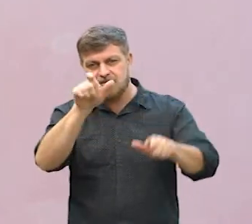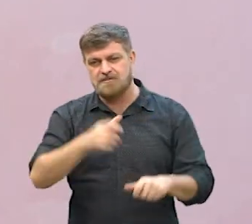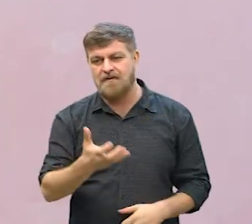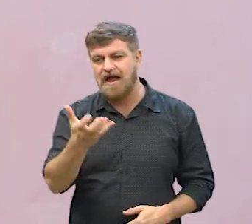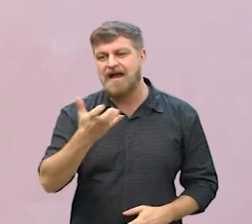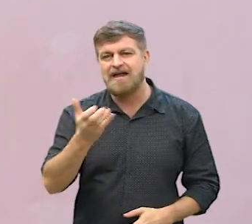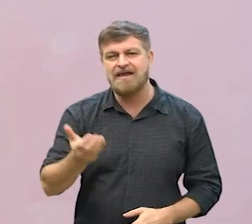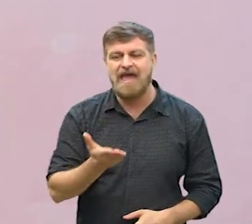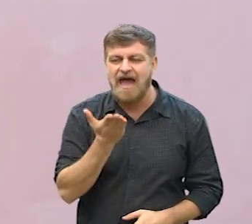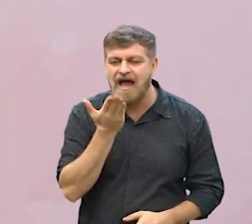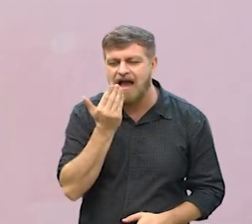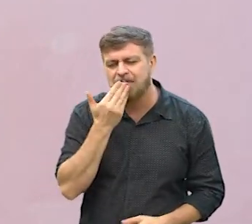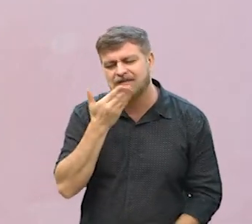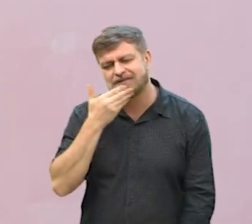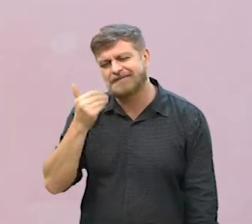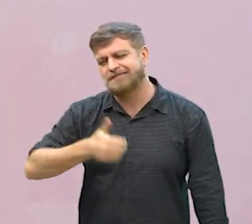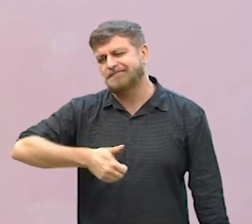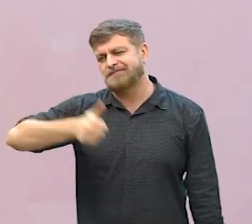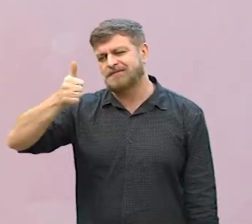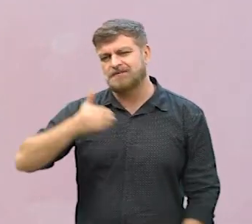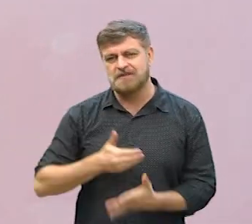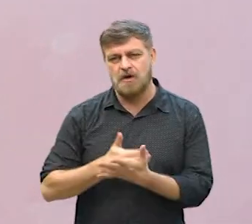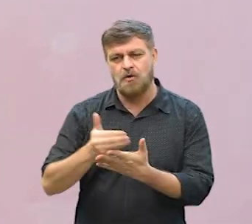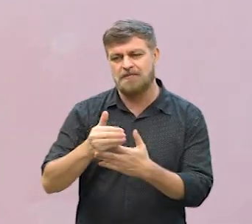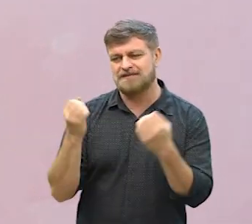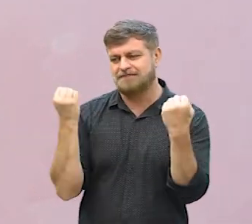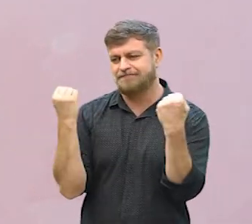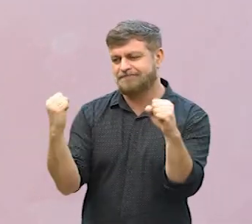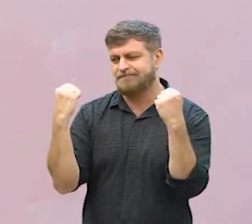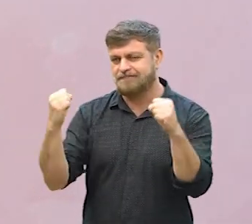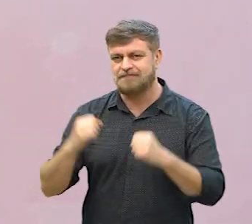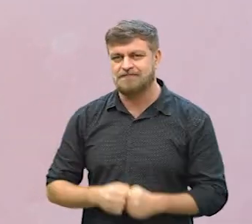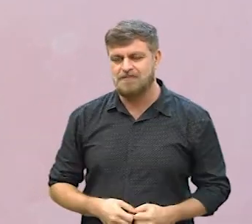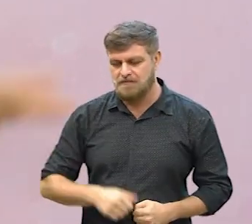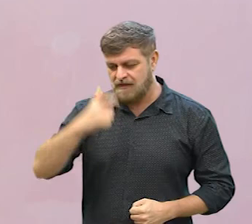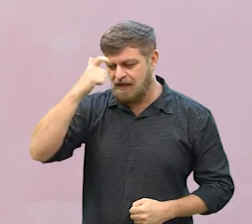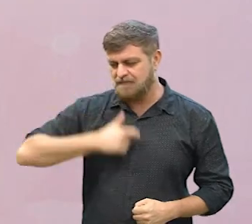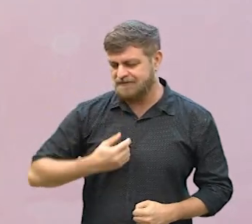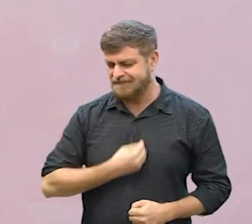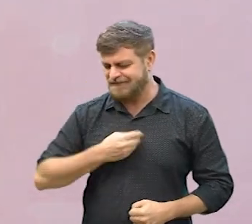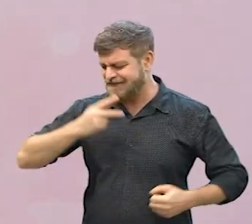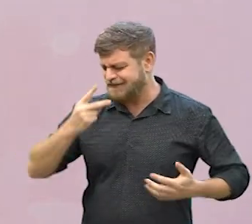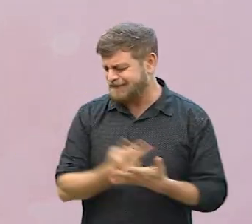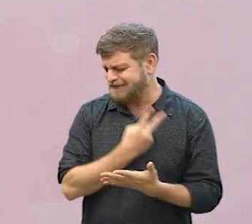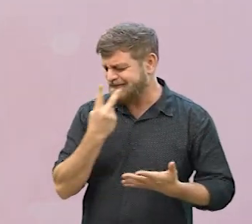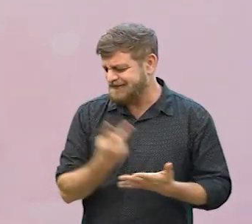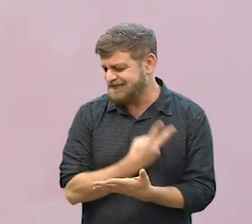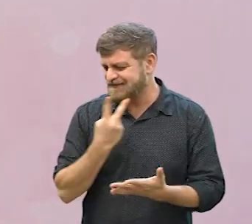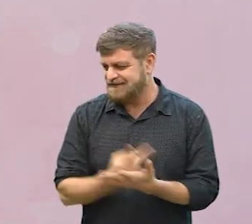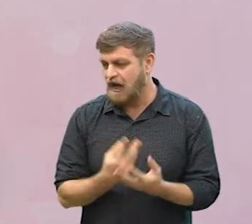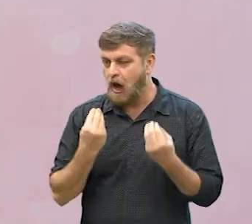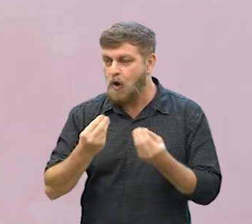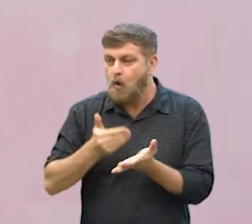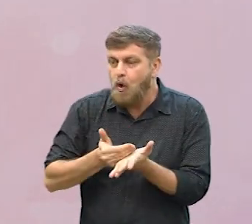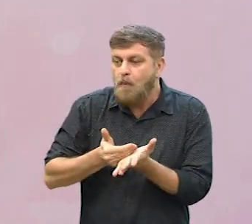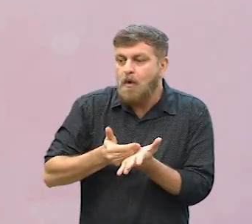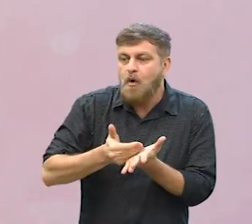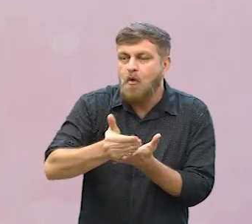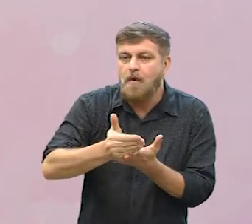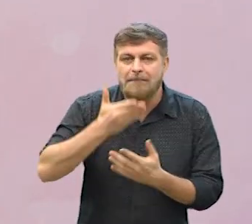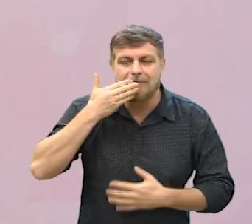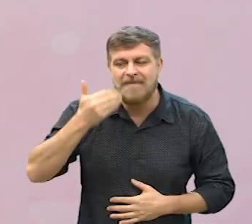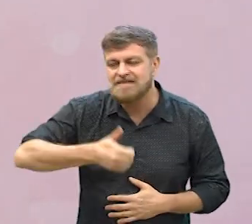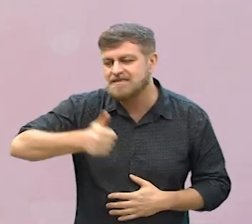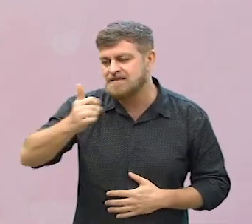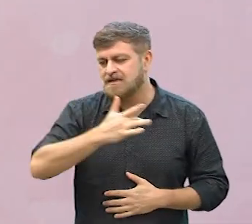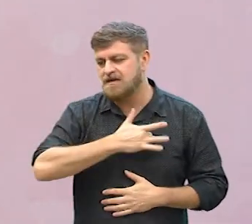quem quer ter uma alimentação melhor, para quem precisa começar a fazer atividade física, para quem está tudo errado? Como é possível começar a